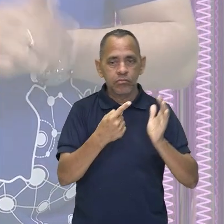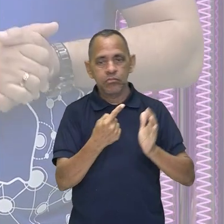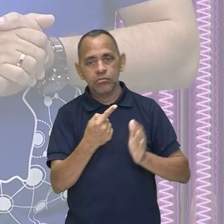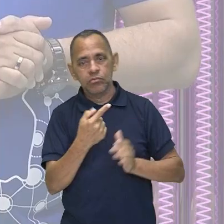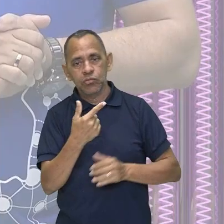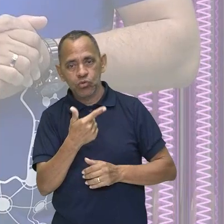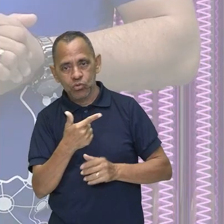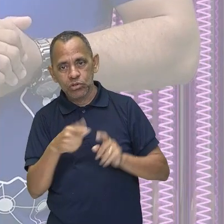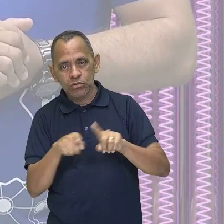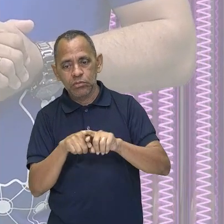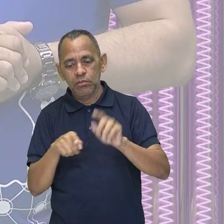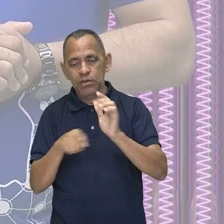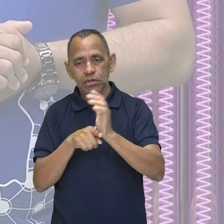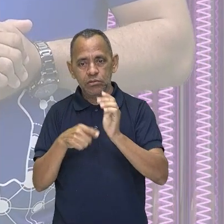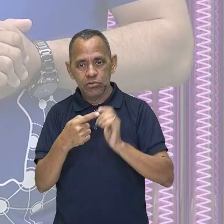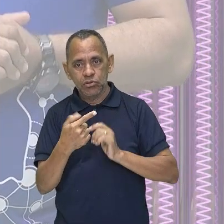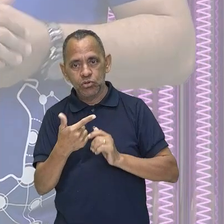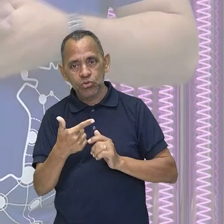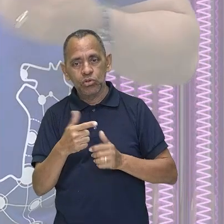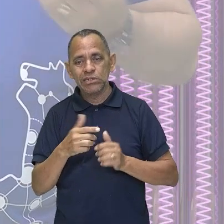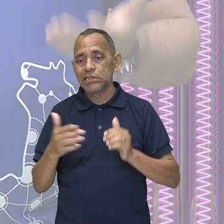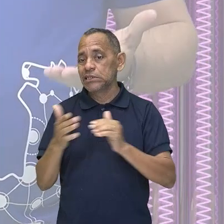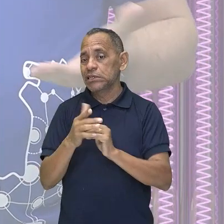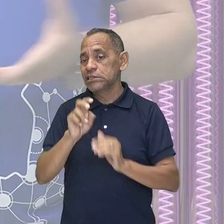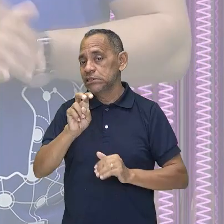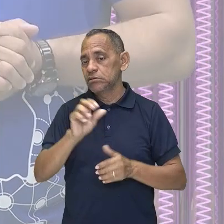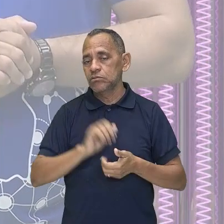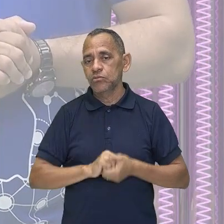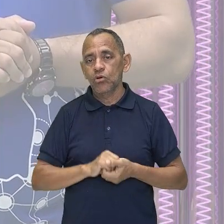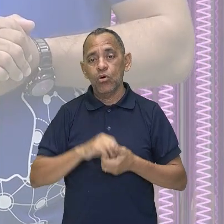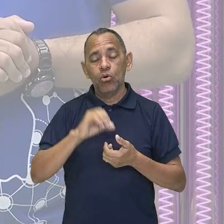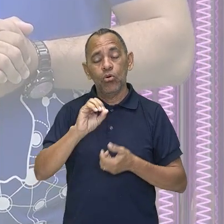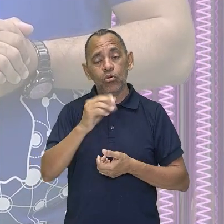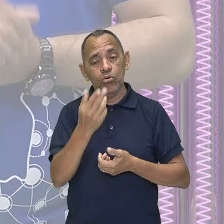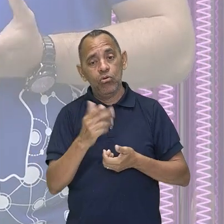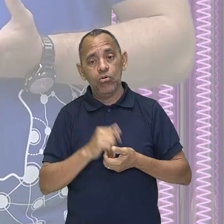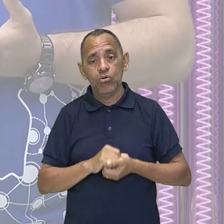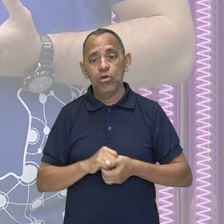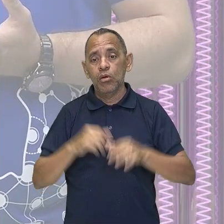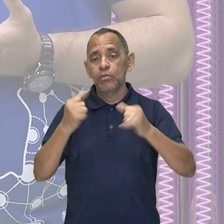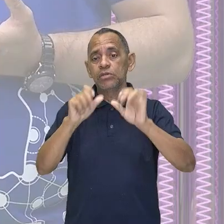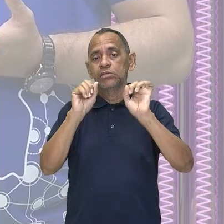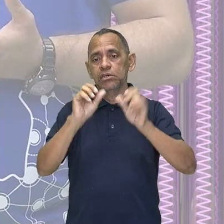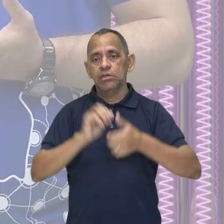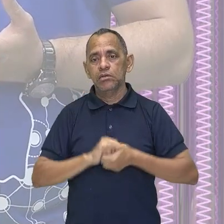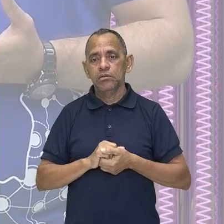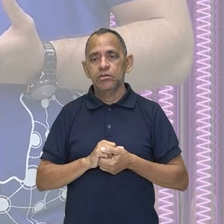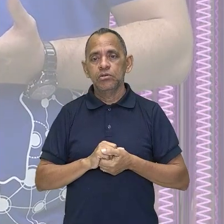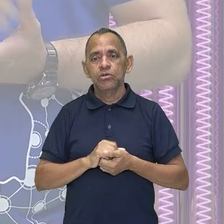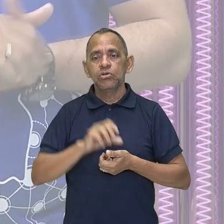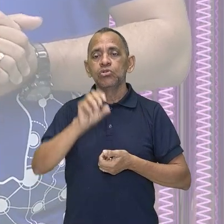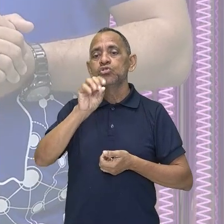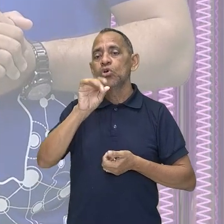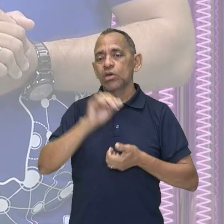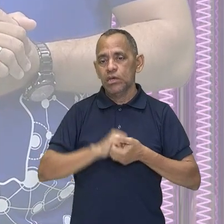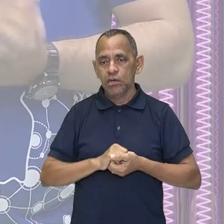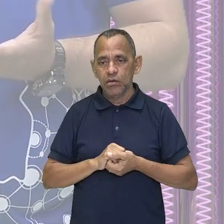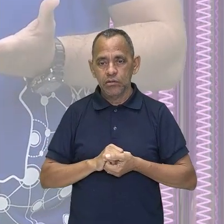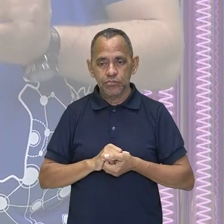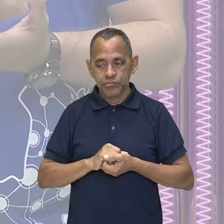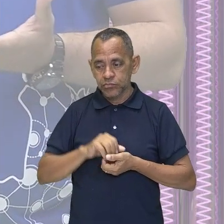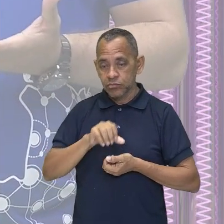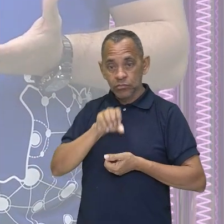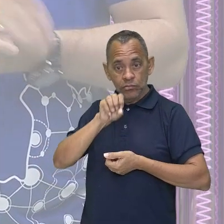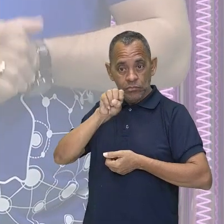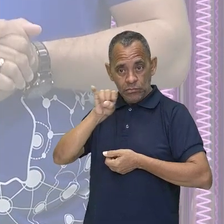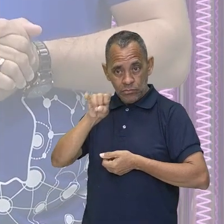menos 12. São 5 vezes ali. Ou basta eu somente já colocar ali o sinal de menos e